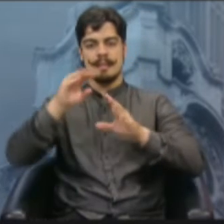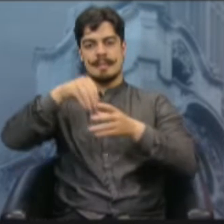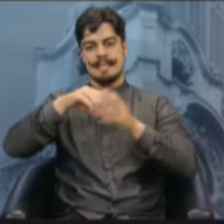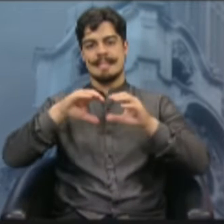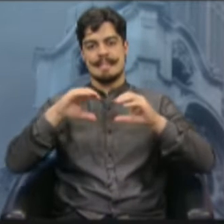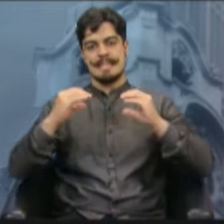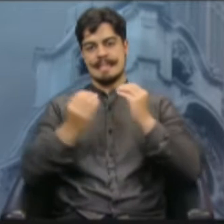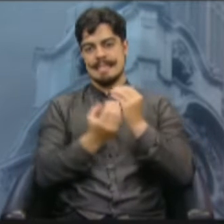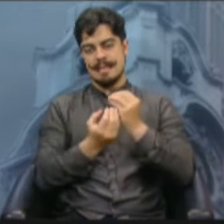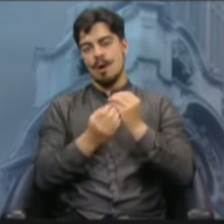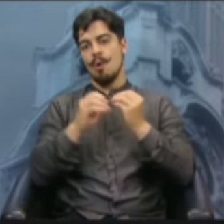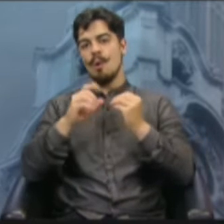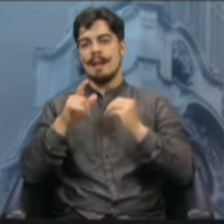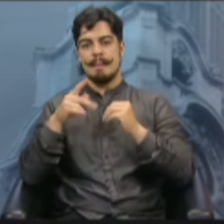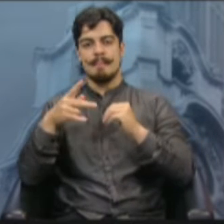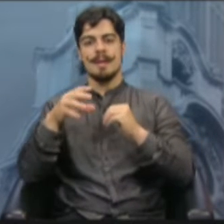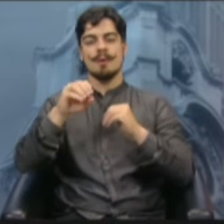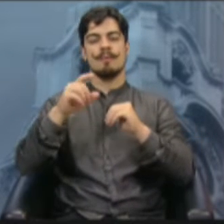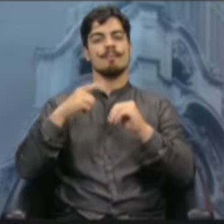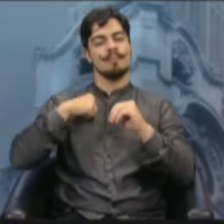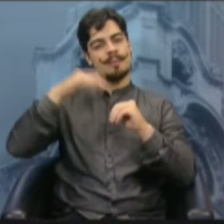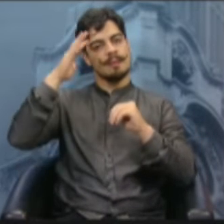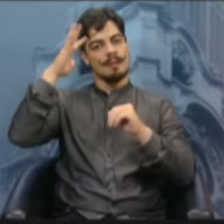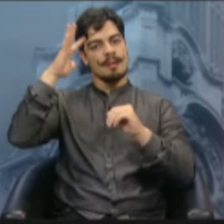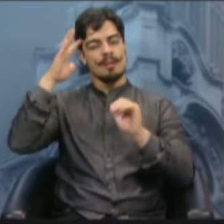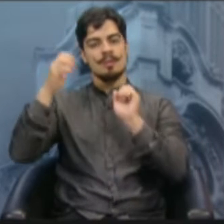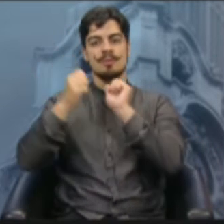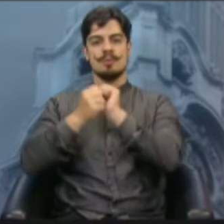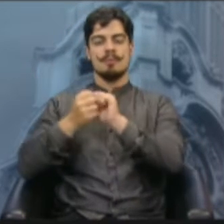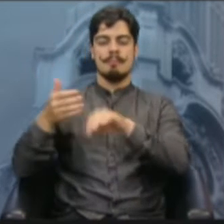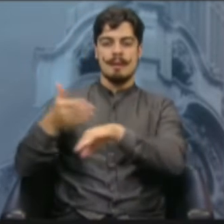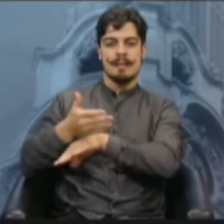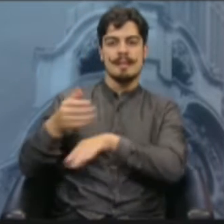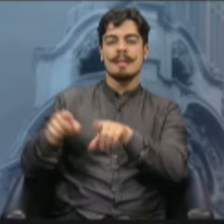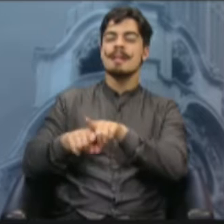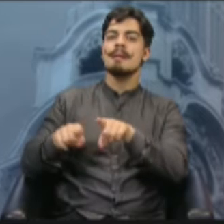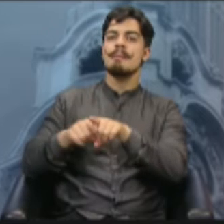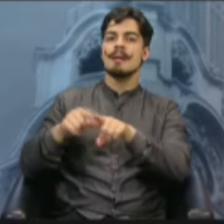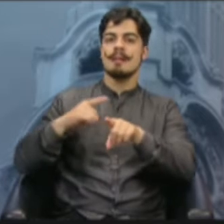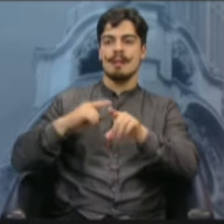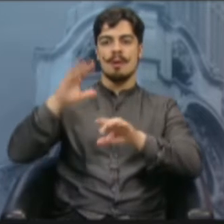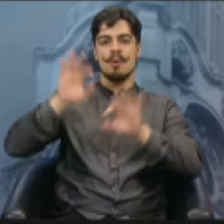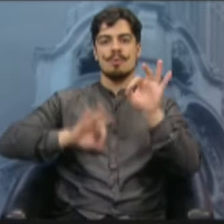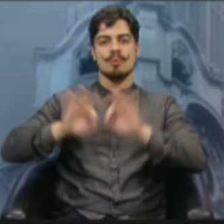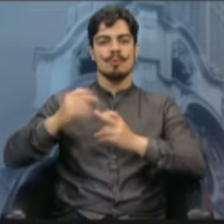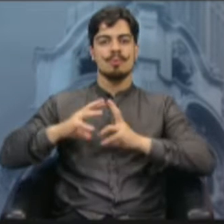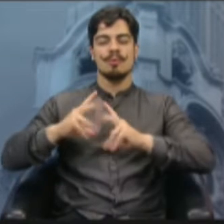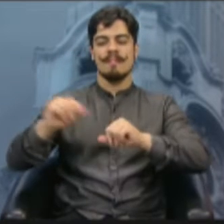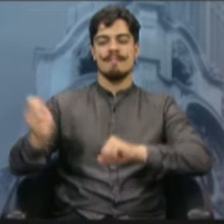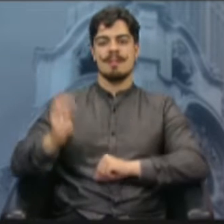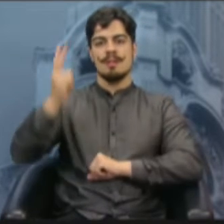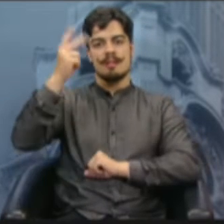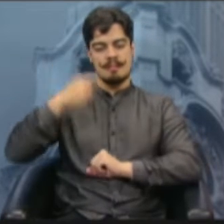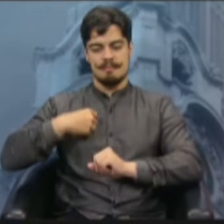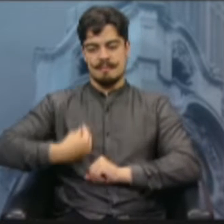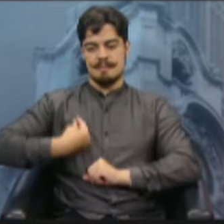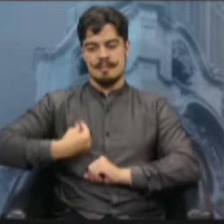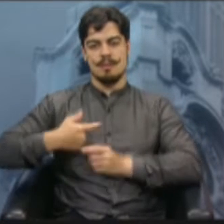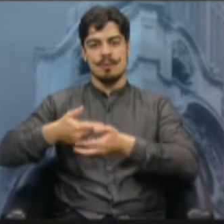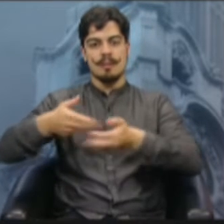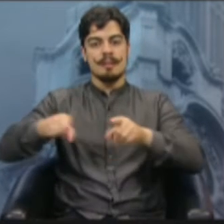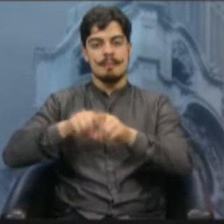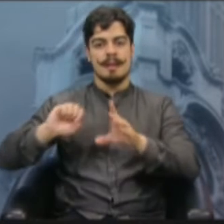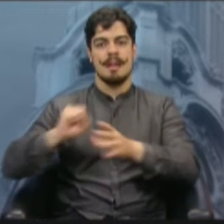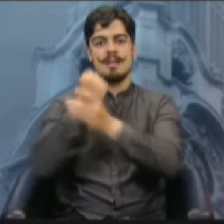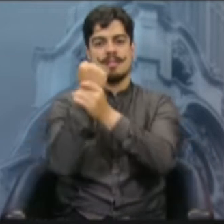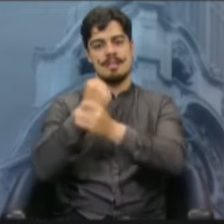pelo respeito ao fundamento constitucional da livre iniciativa e sendo princípios da ordem econômica, tanto a valorização da livre iniciativa quanto a garantia da